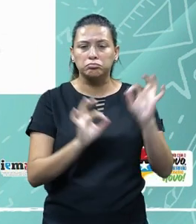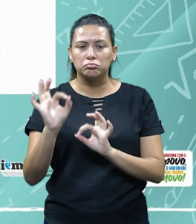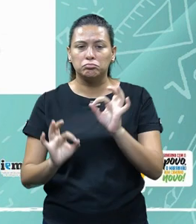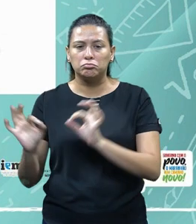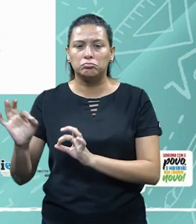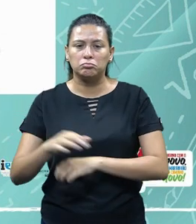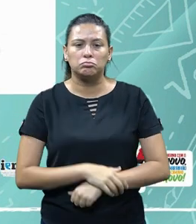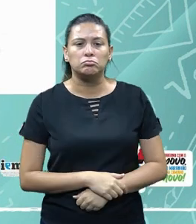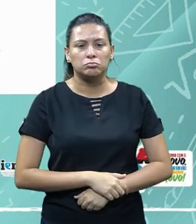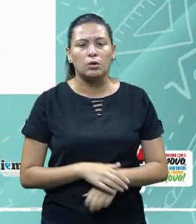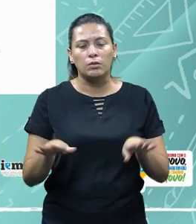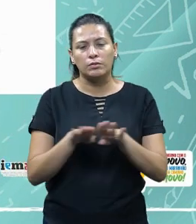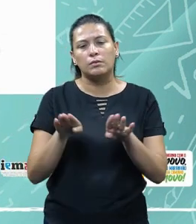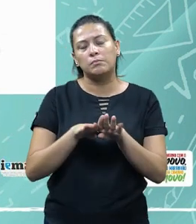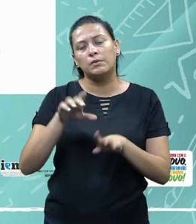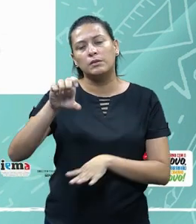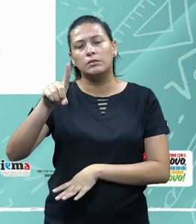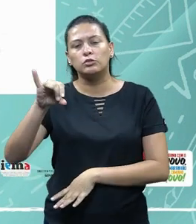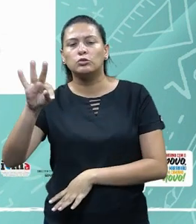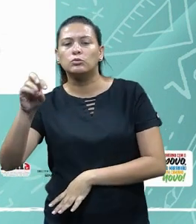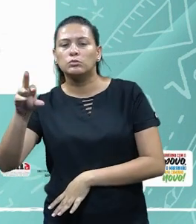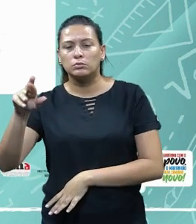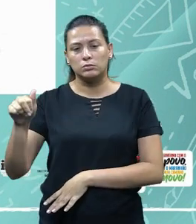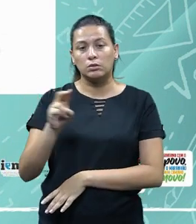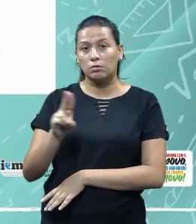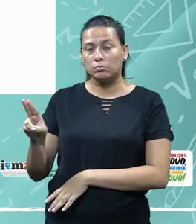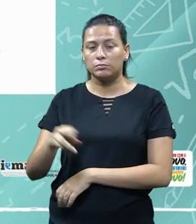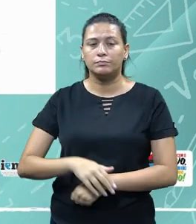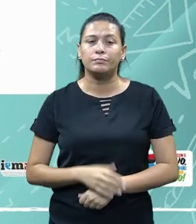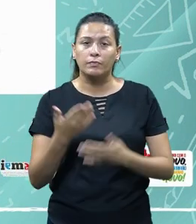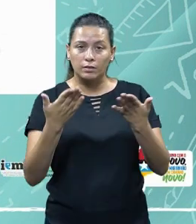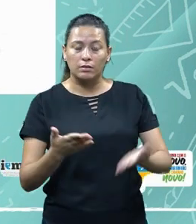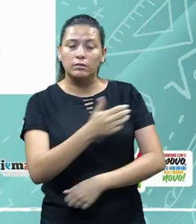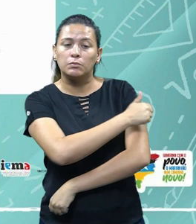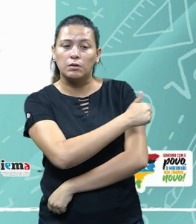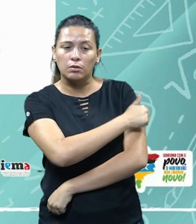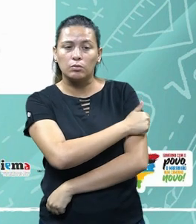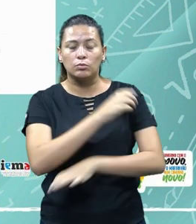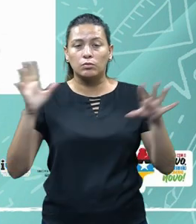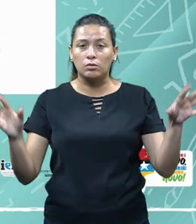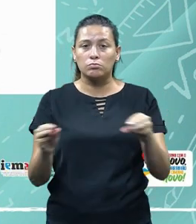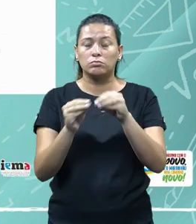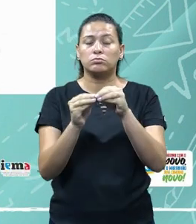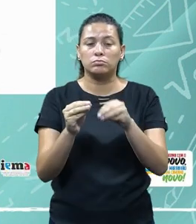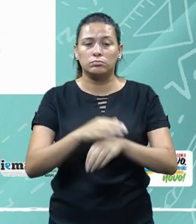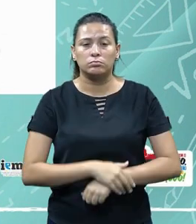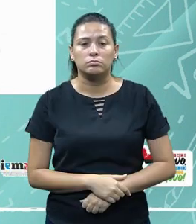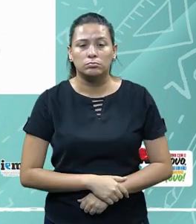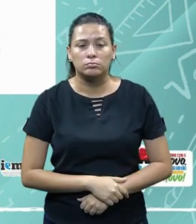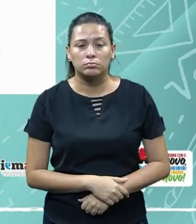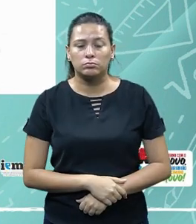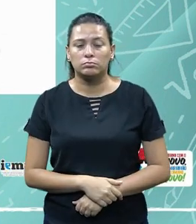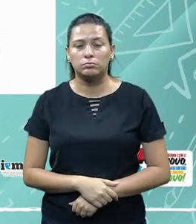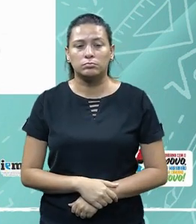e aqui ah a a a o aluno O acadêmico ele faz aí um resumo né um